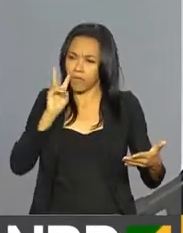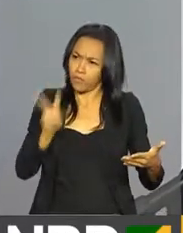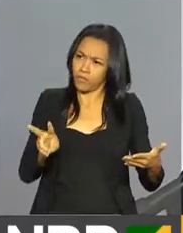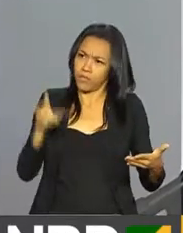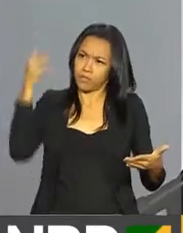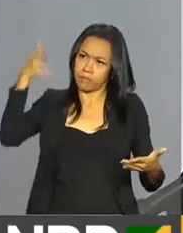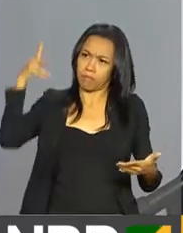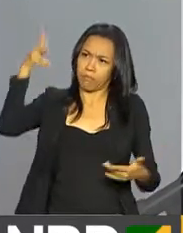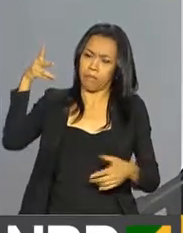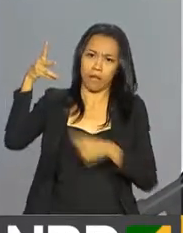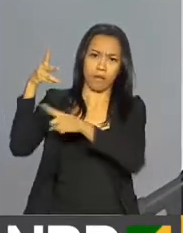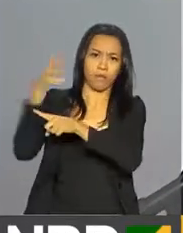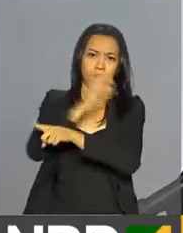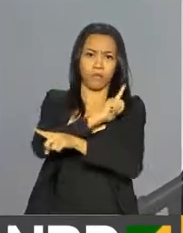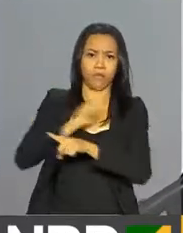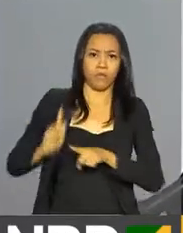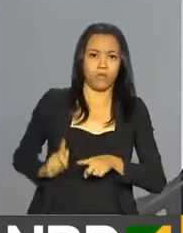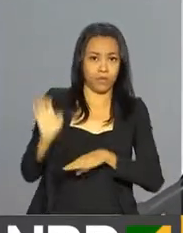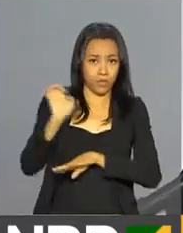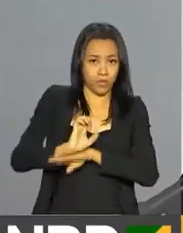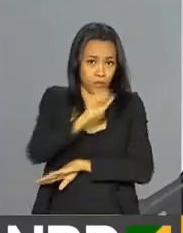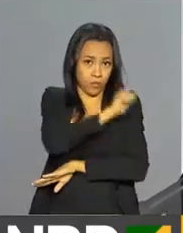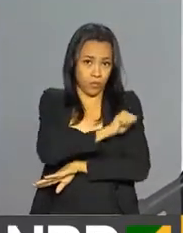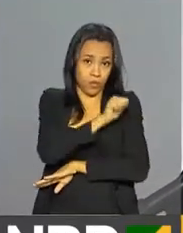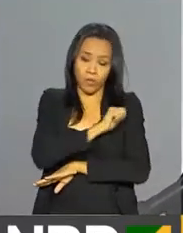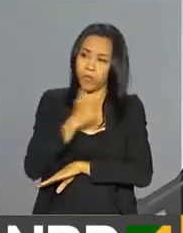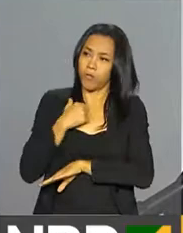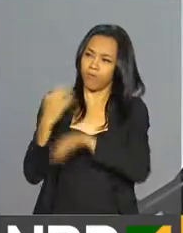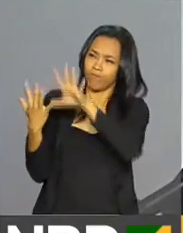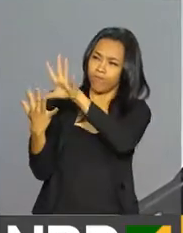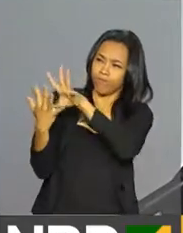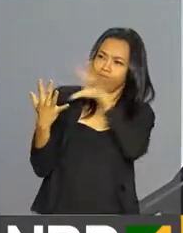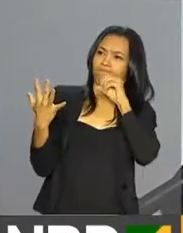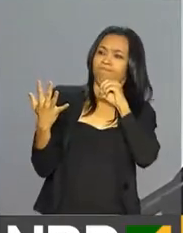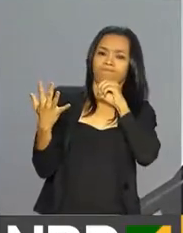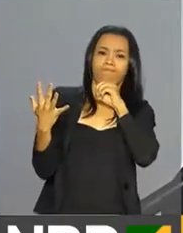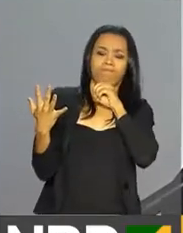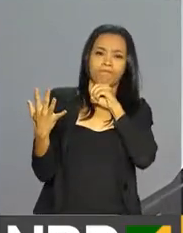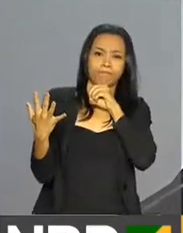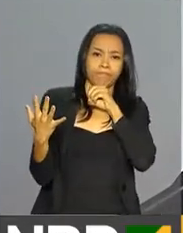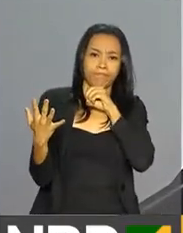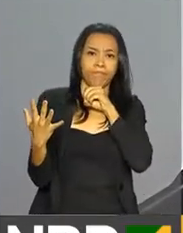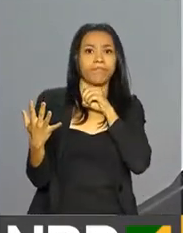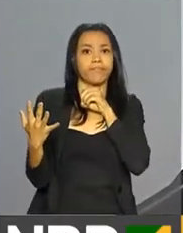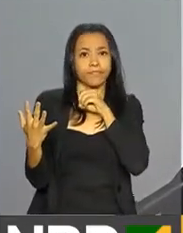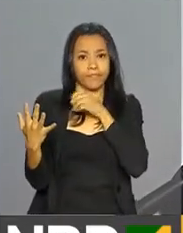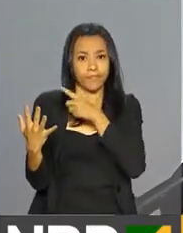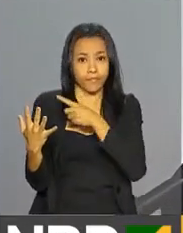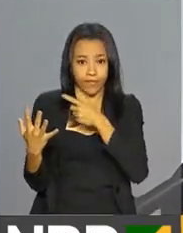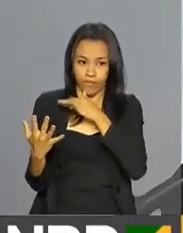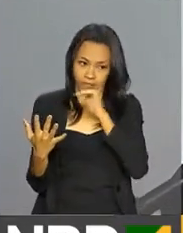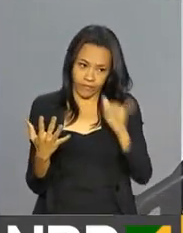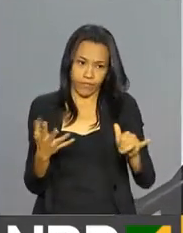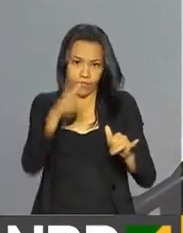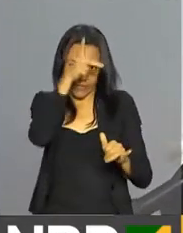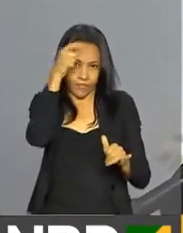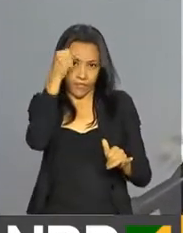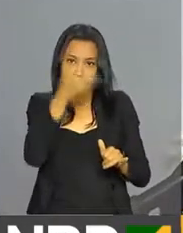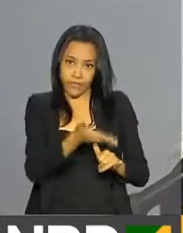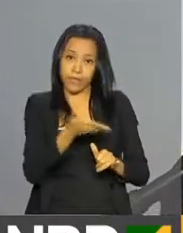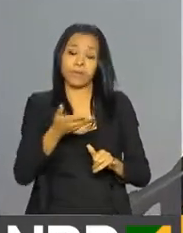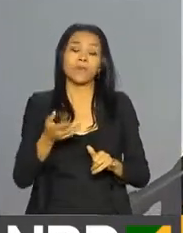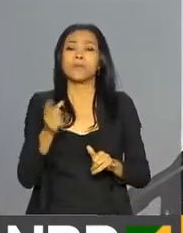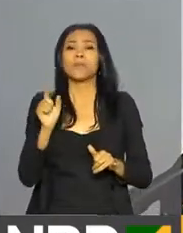pezão interessante eu sempre costumo me inspirar um pouco é com a chuva prefeito eu costumo me inspirar o que